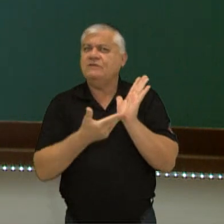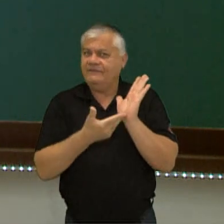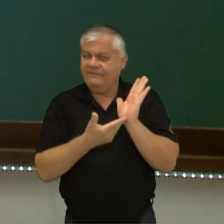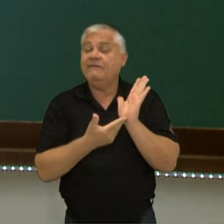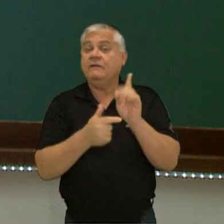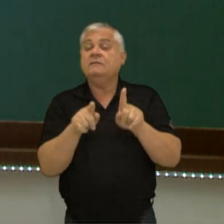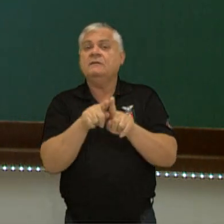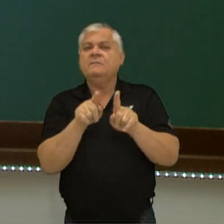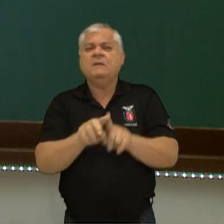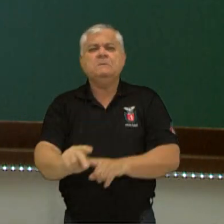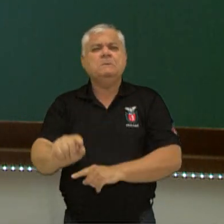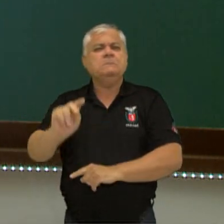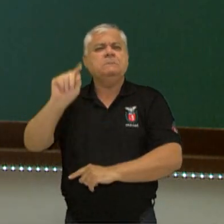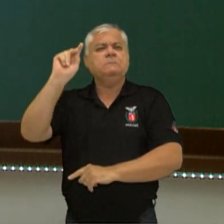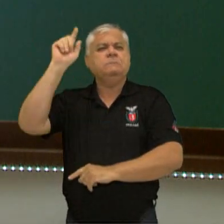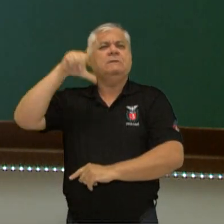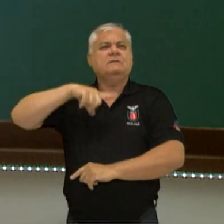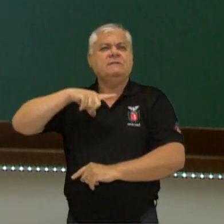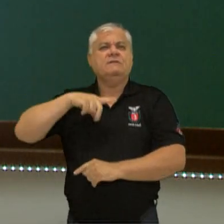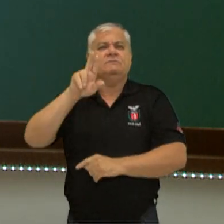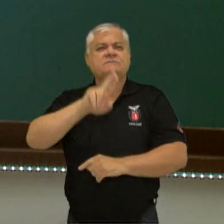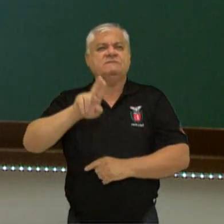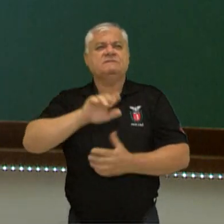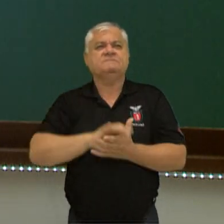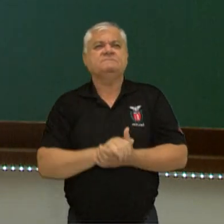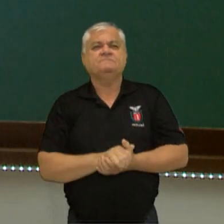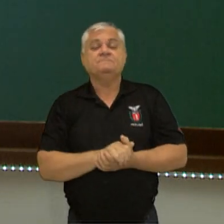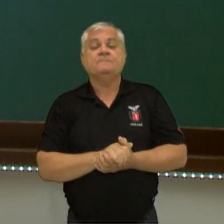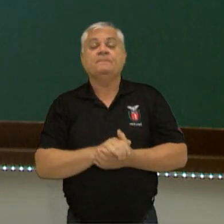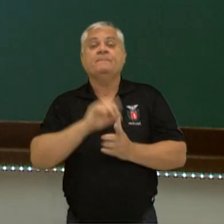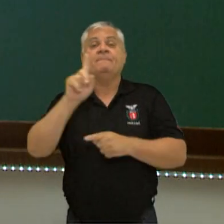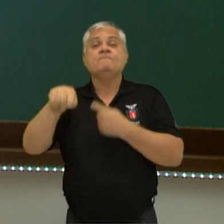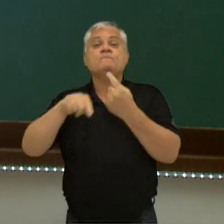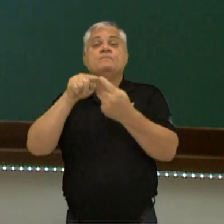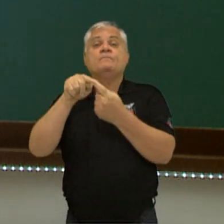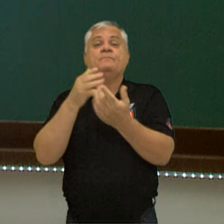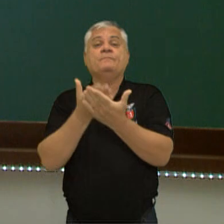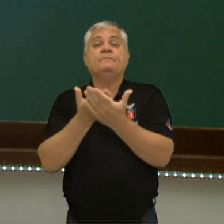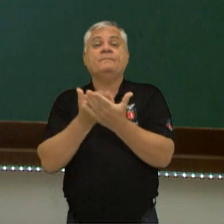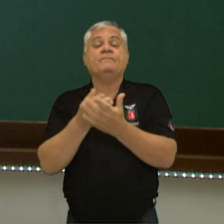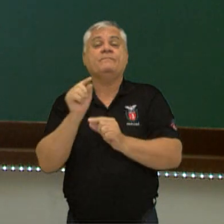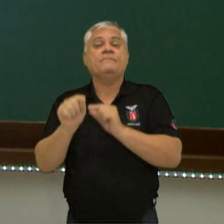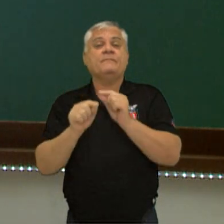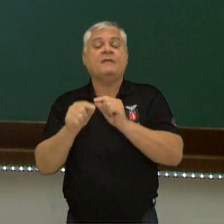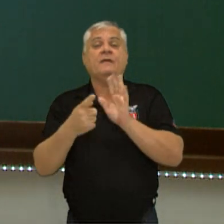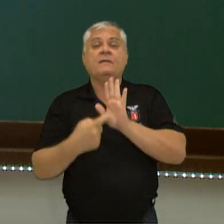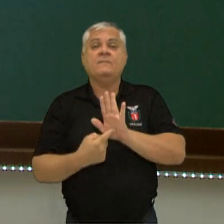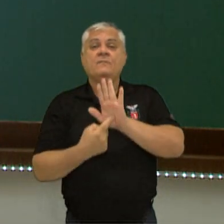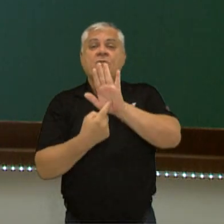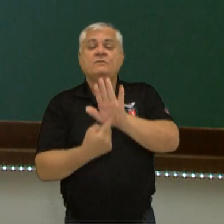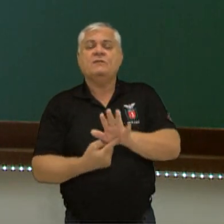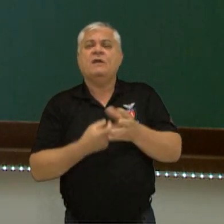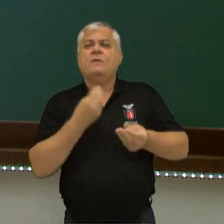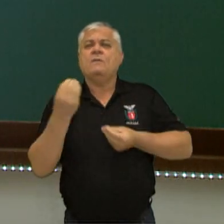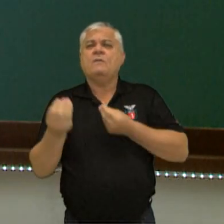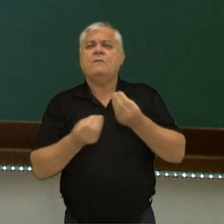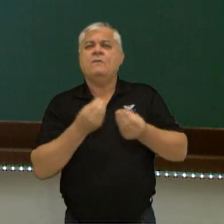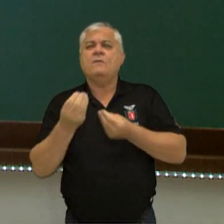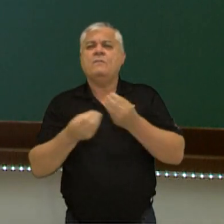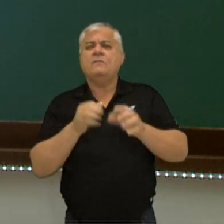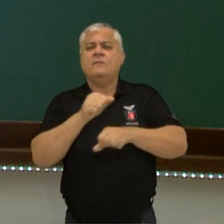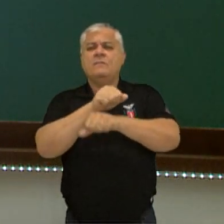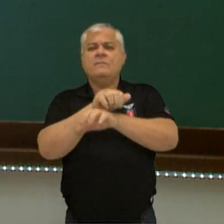Então, desde a antiguidade tem se utilizado. O objetivo da nossa aula é demonstrar como as mídias